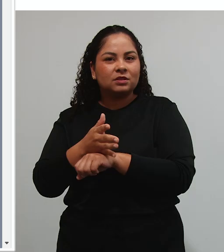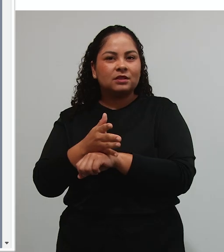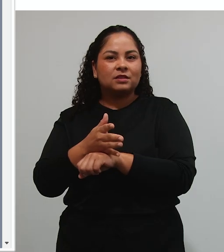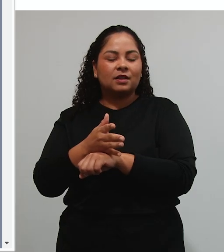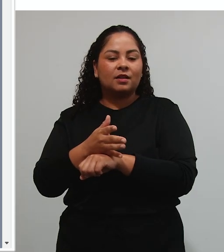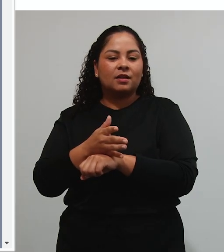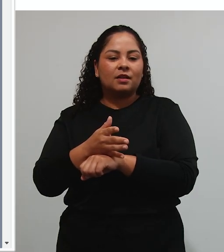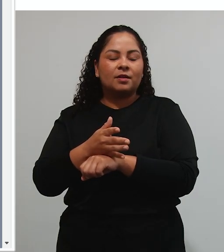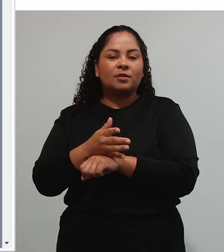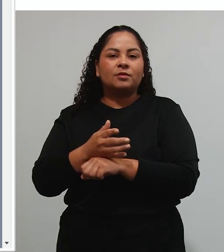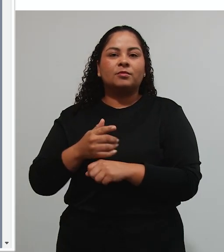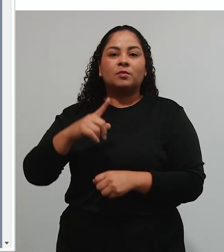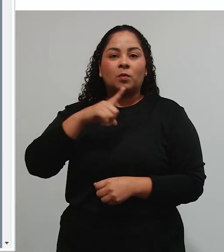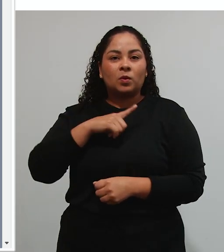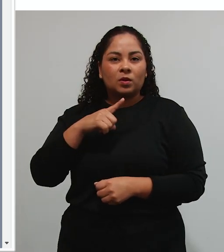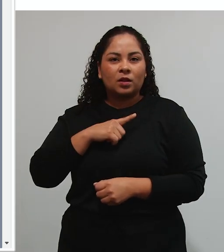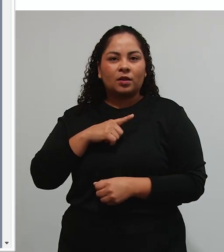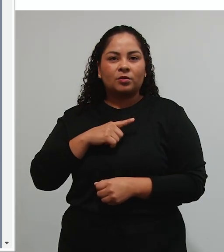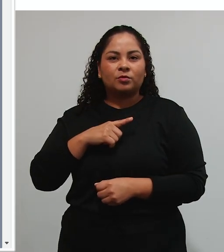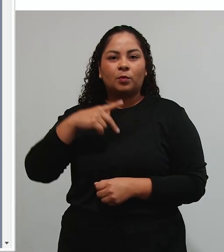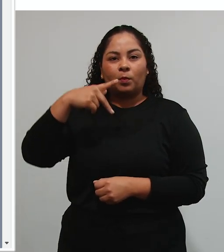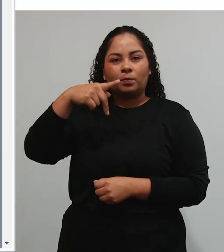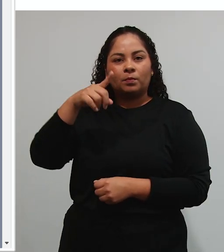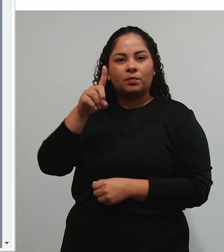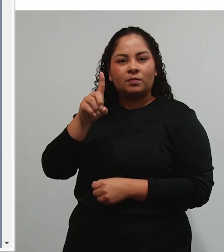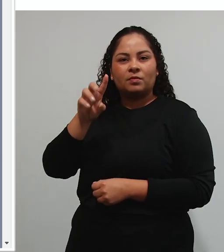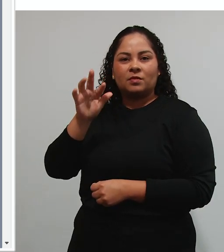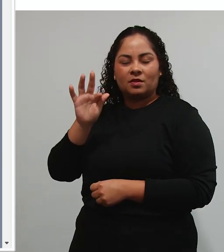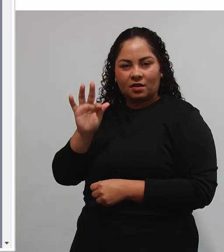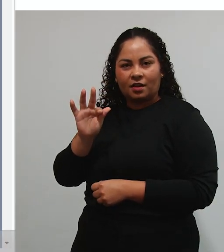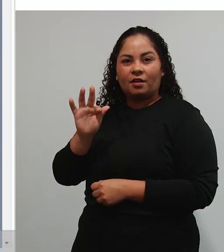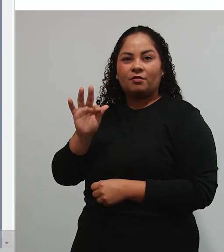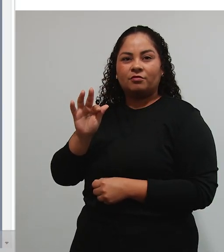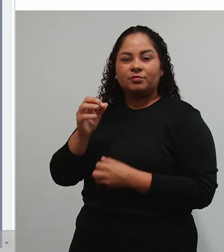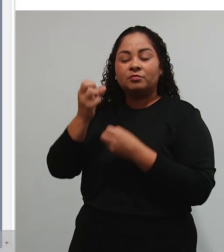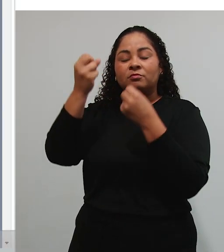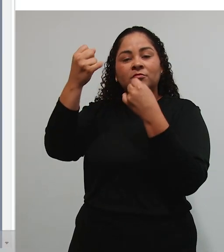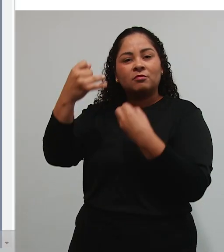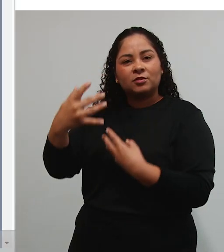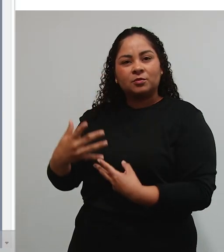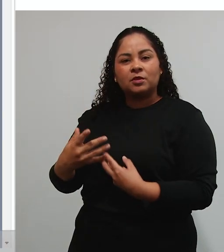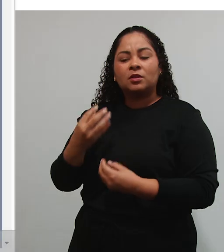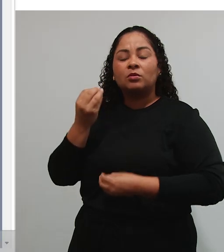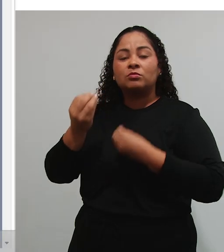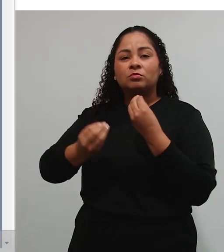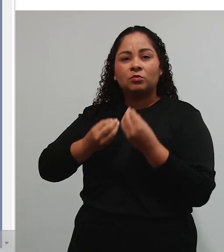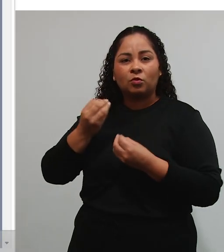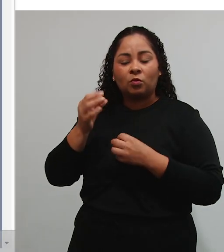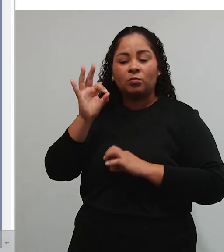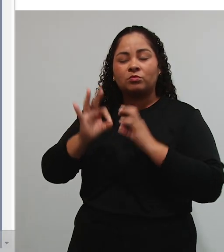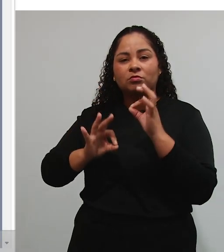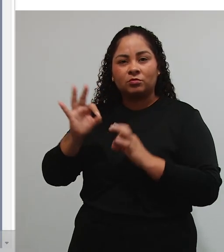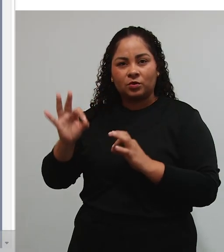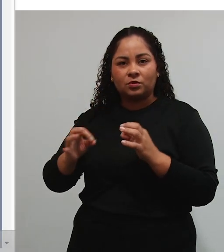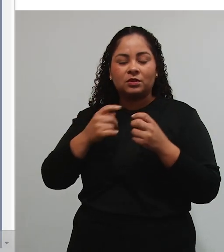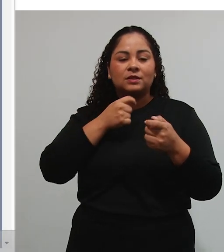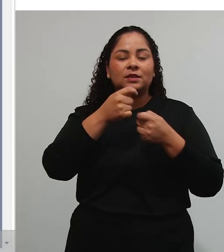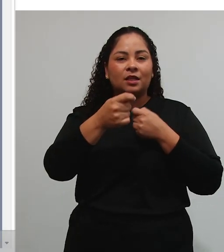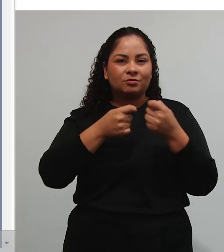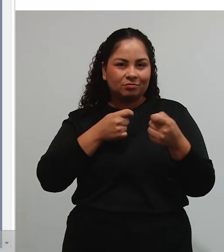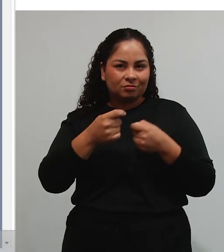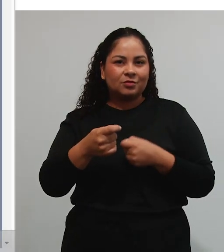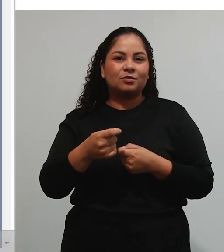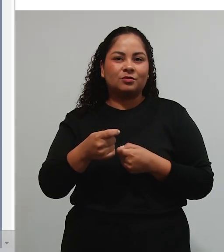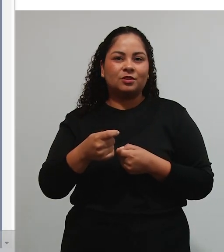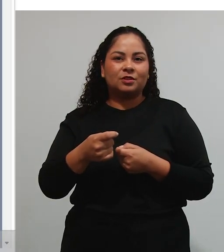que é uma entrevista, o que é como se organiza uma entrevista, tá bom? O João Matar vai definir